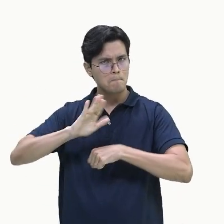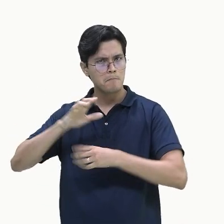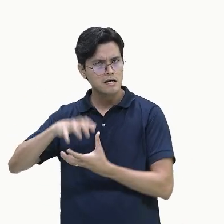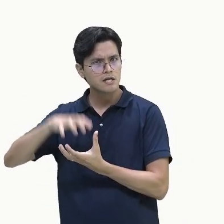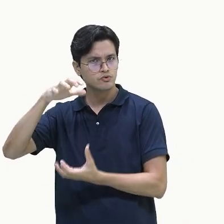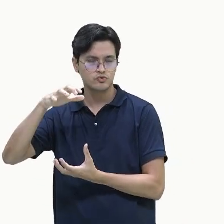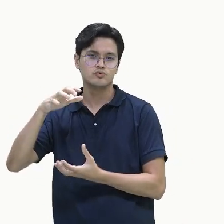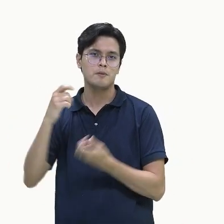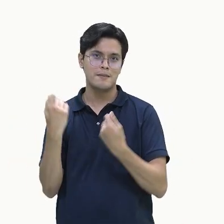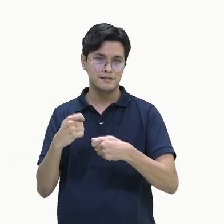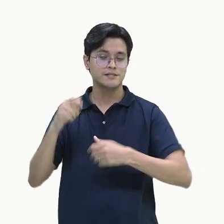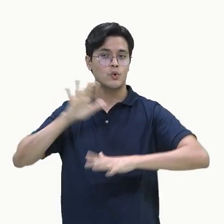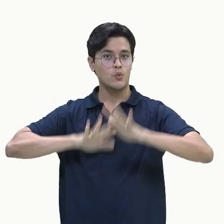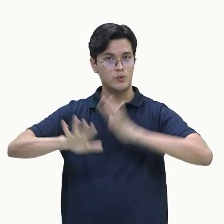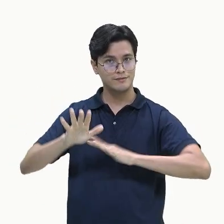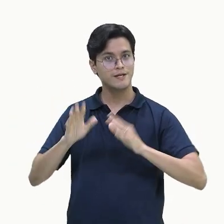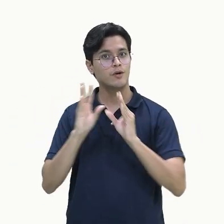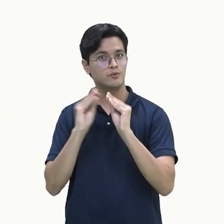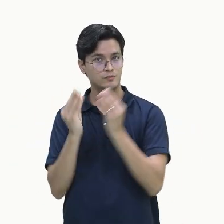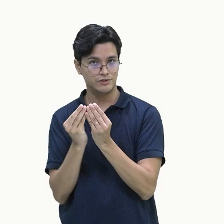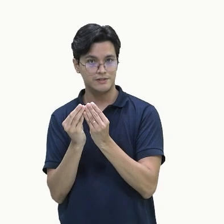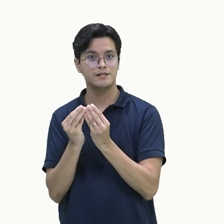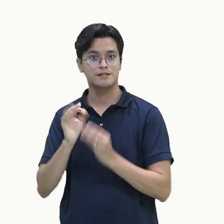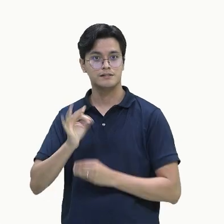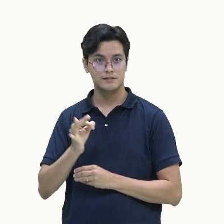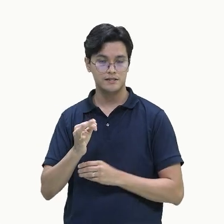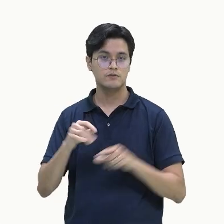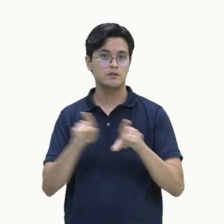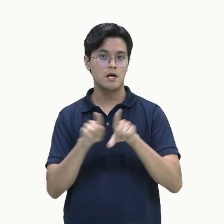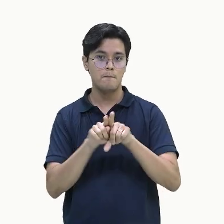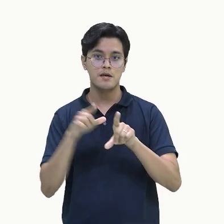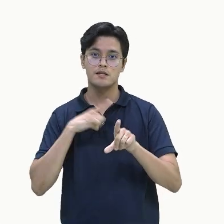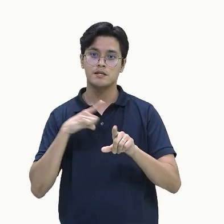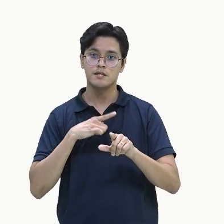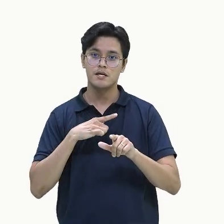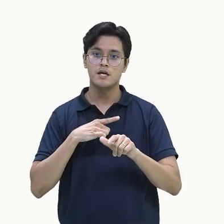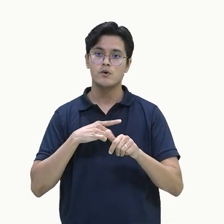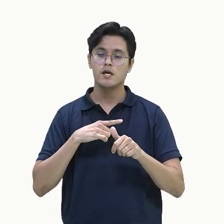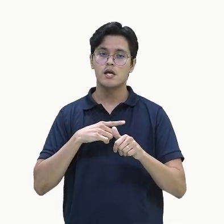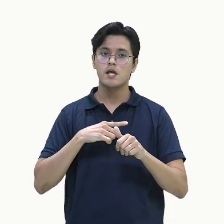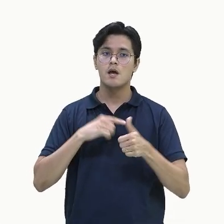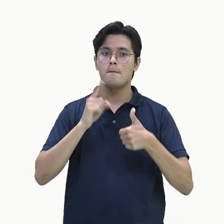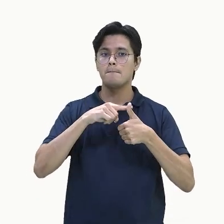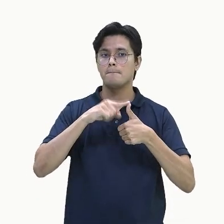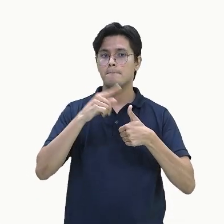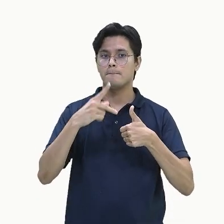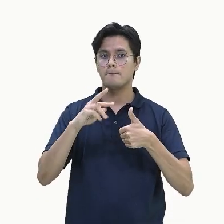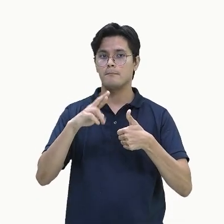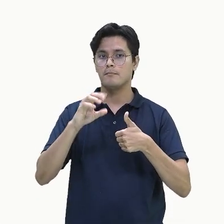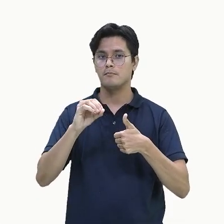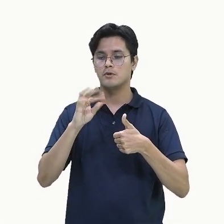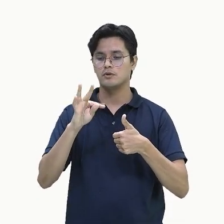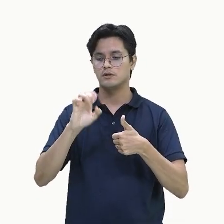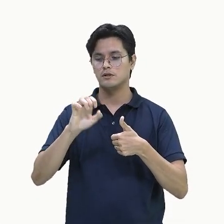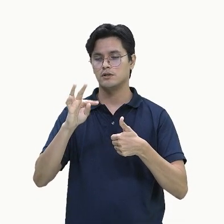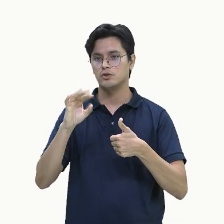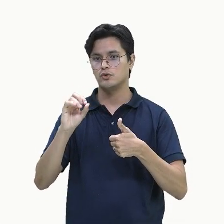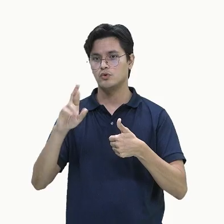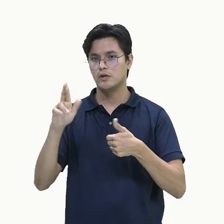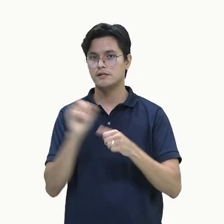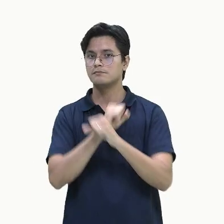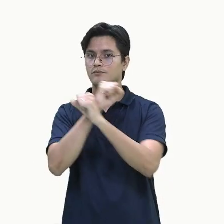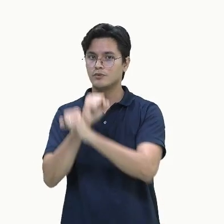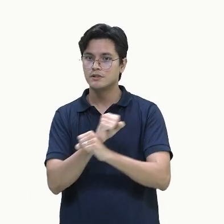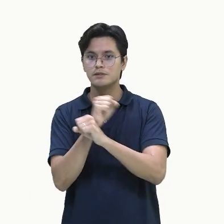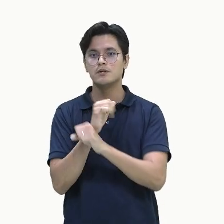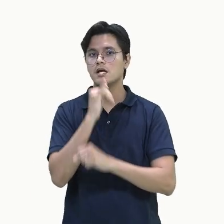E aí nós temos as protetoras, que são os anticorpos do